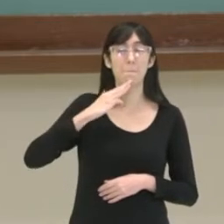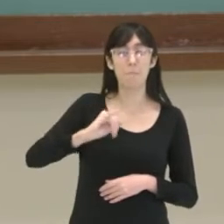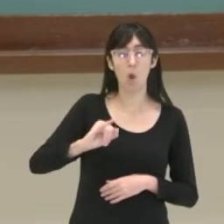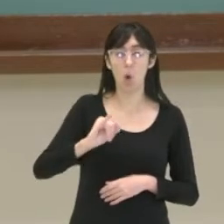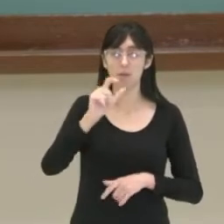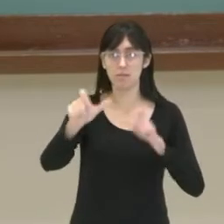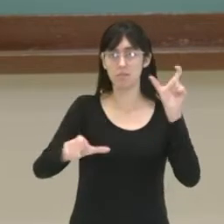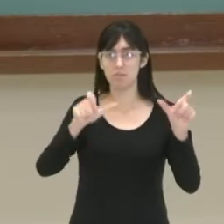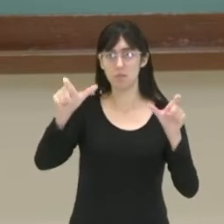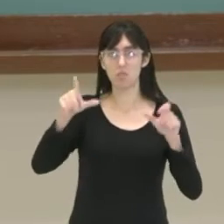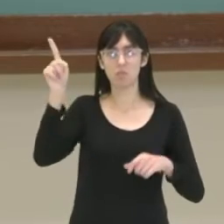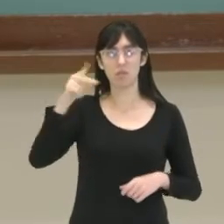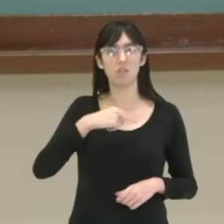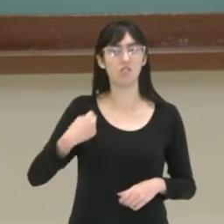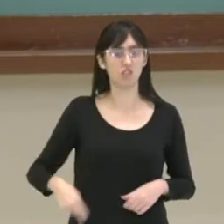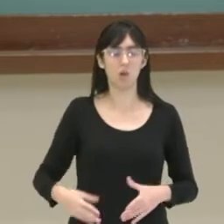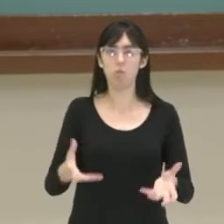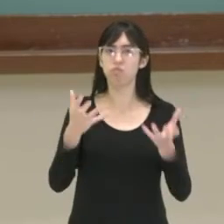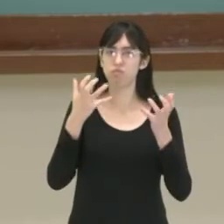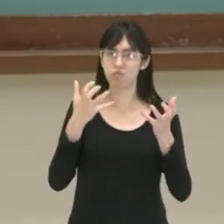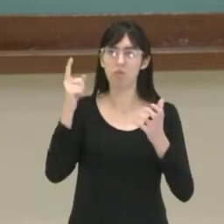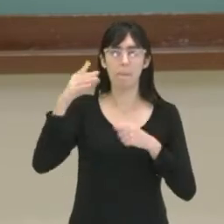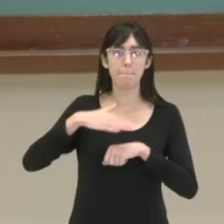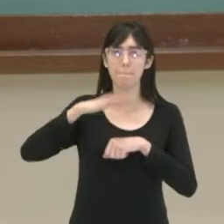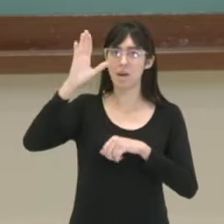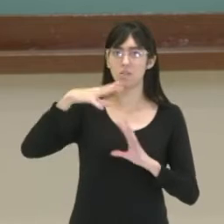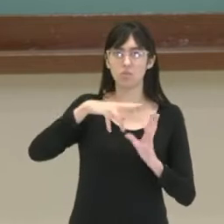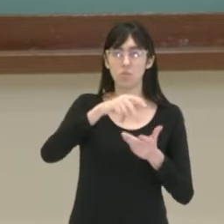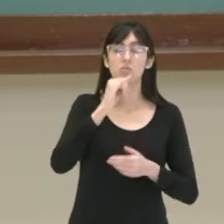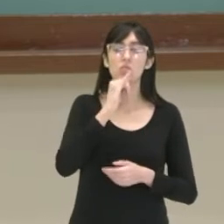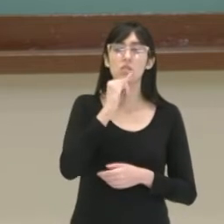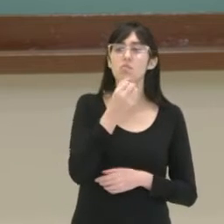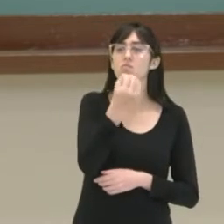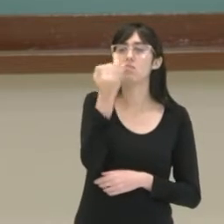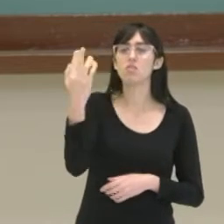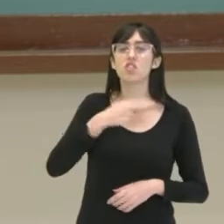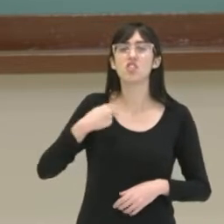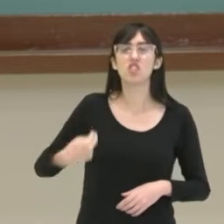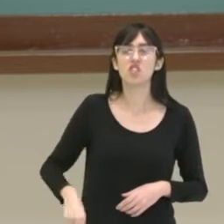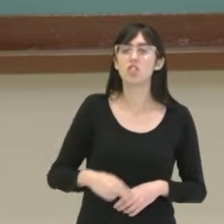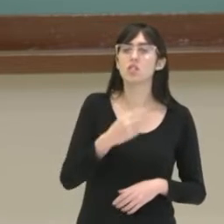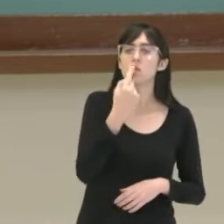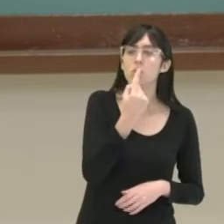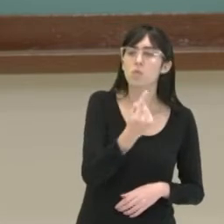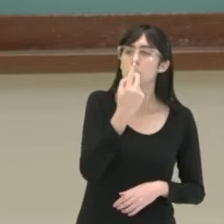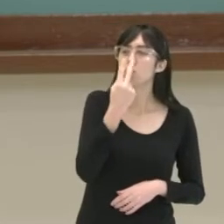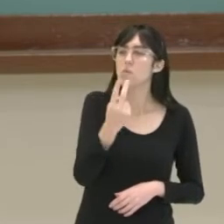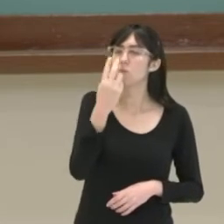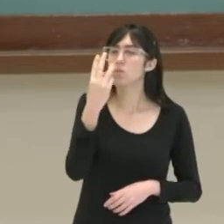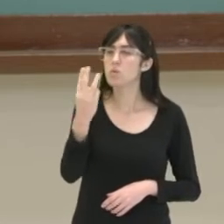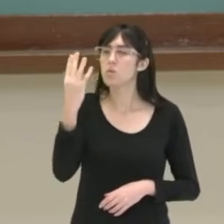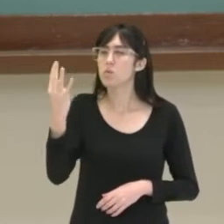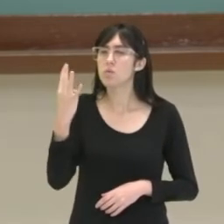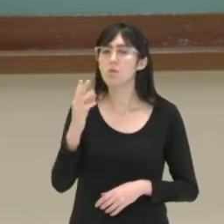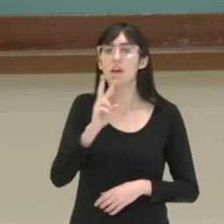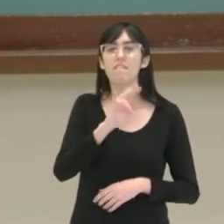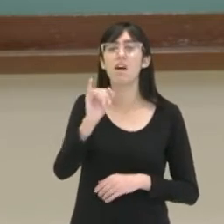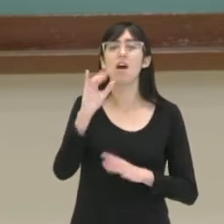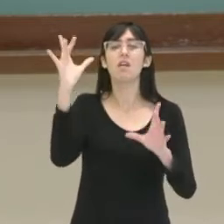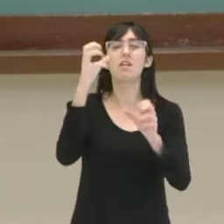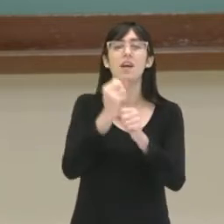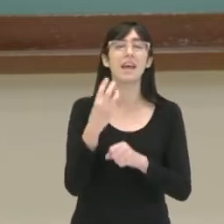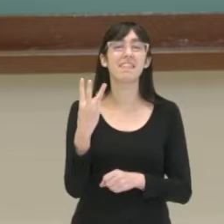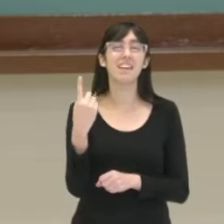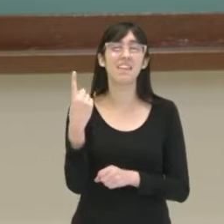como se começássemos a contar os moradores da China, a cada segundo, nós ficaríamos mais de 31 anos